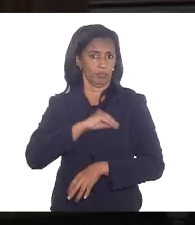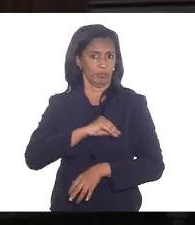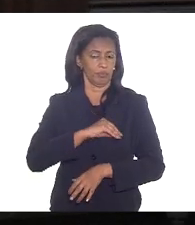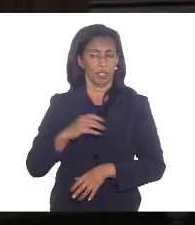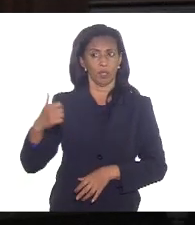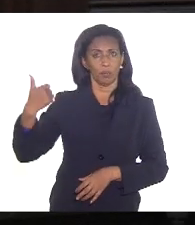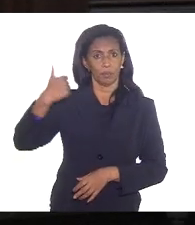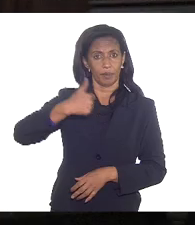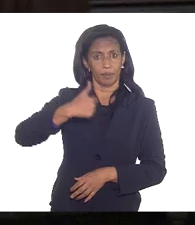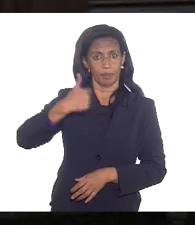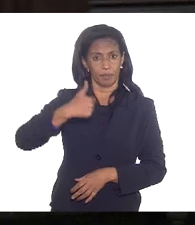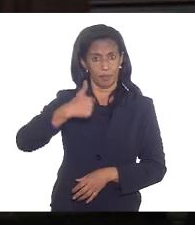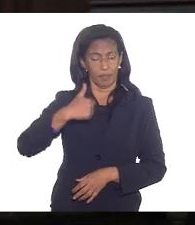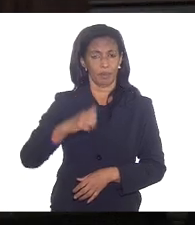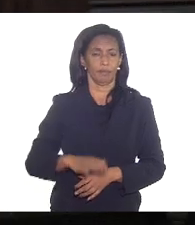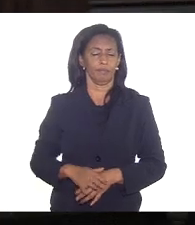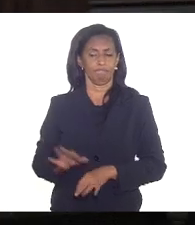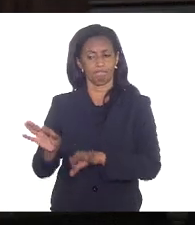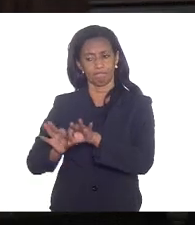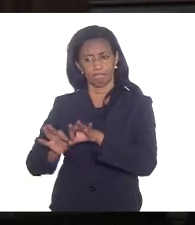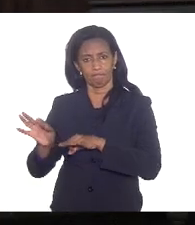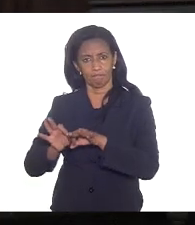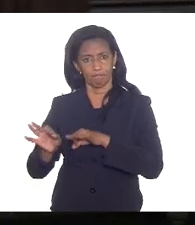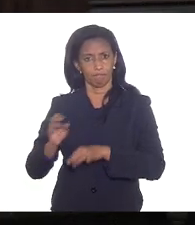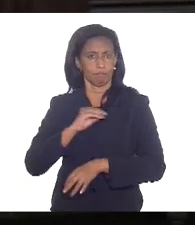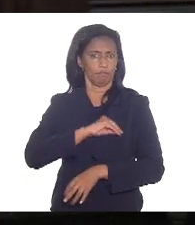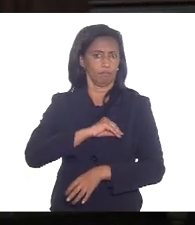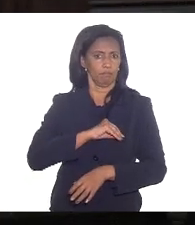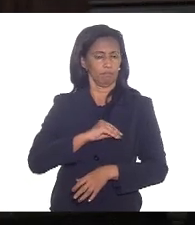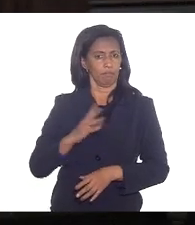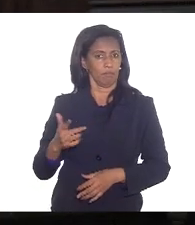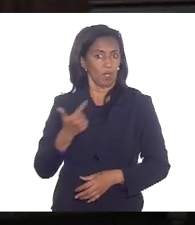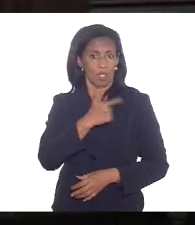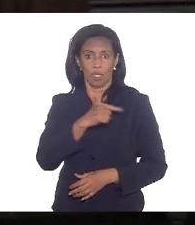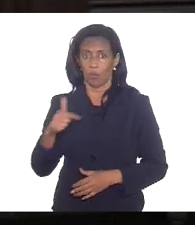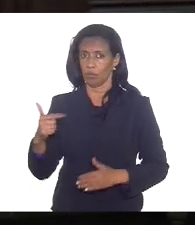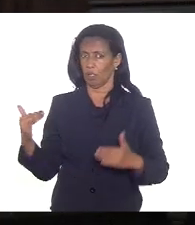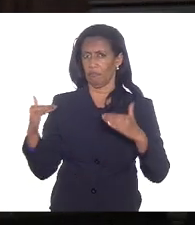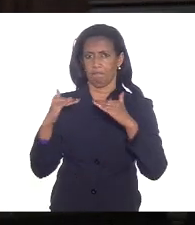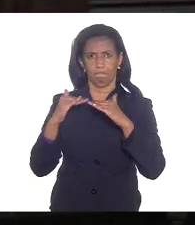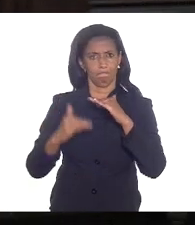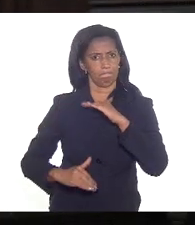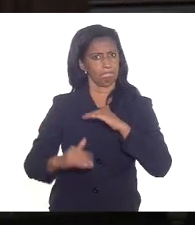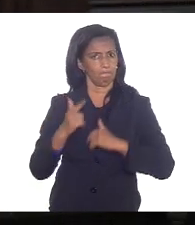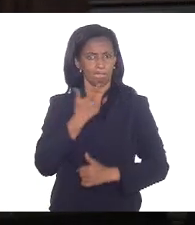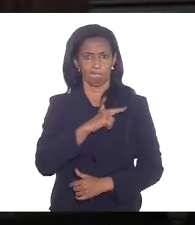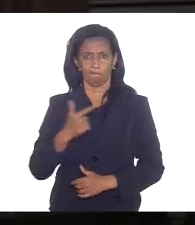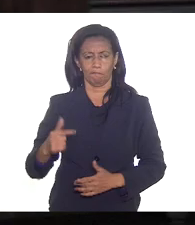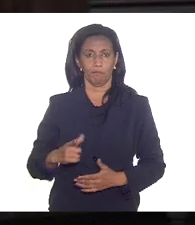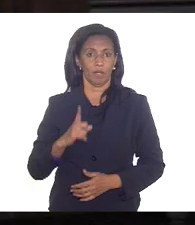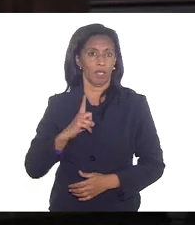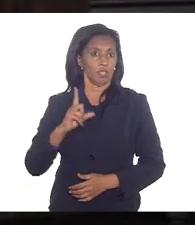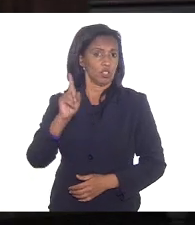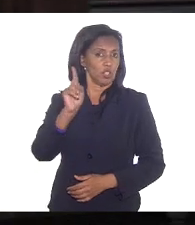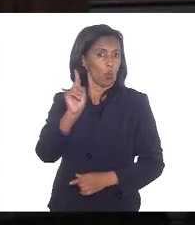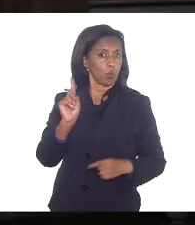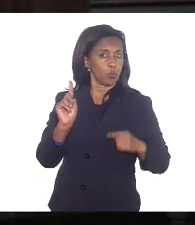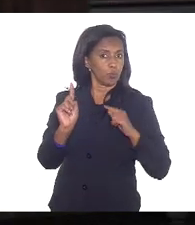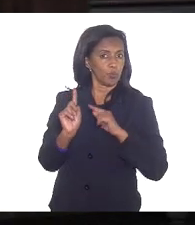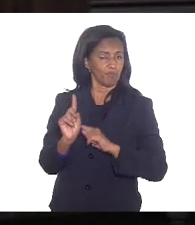primeiro plano de cargos e salário que não hoje acordo tinha um